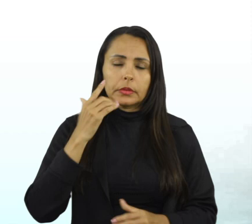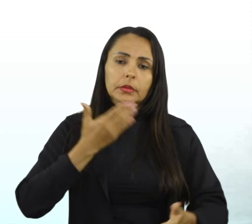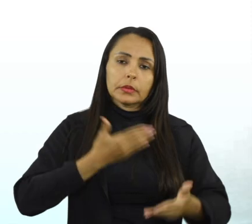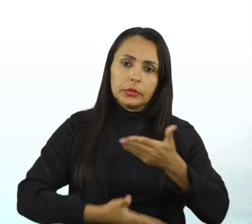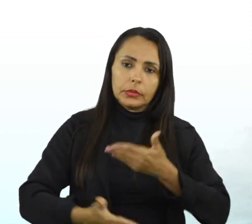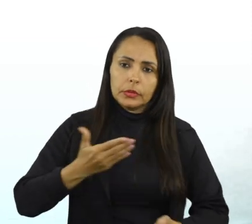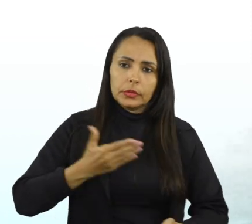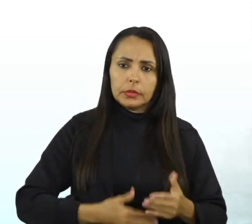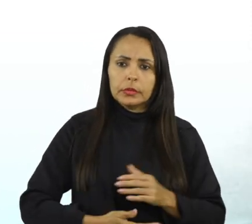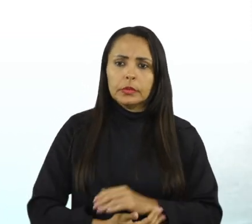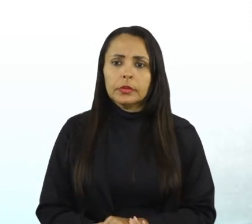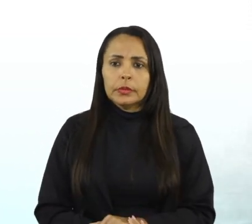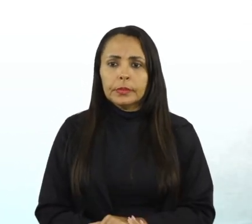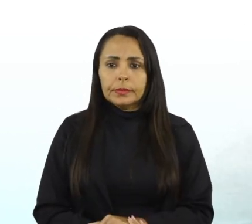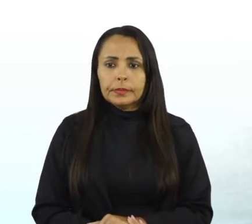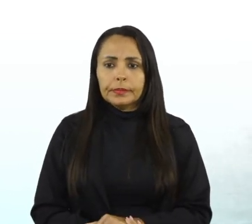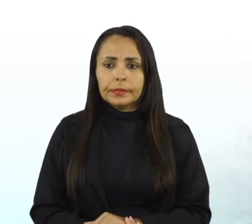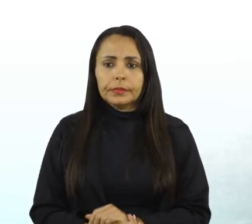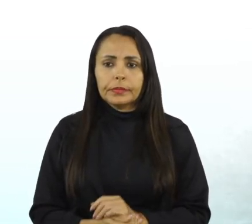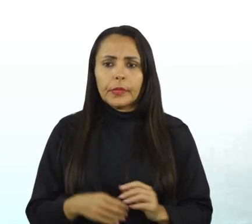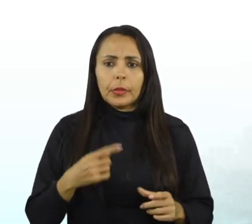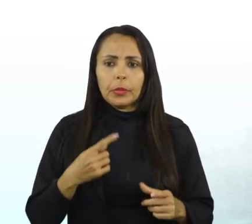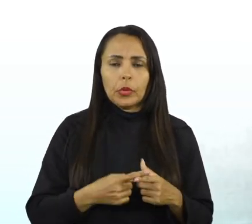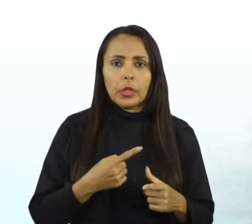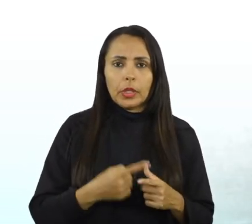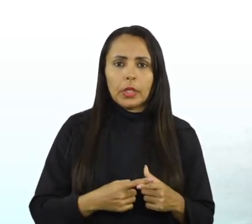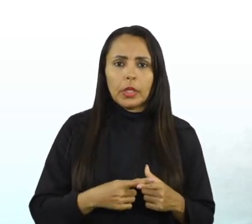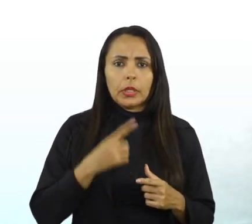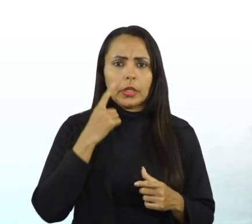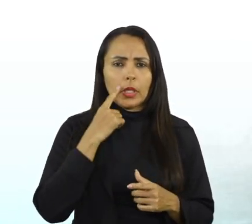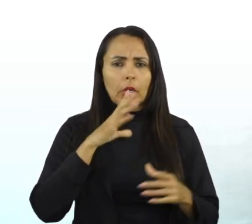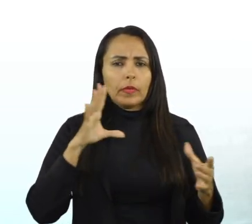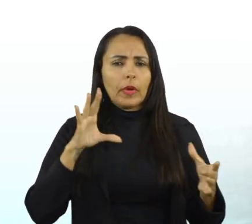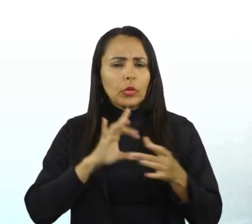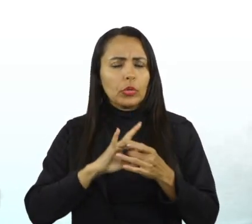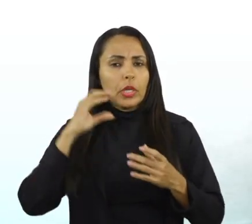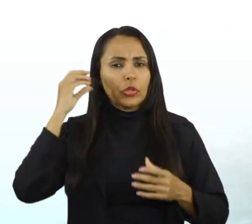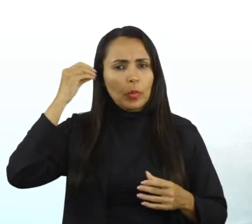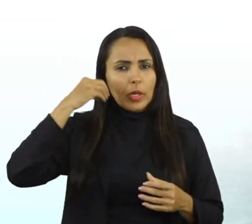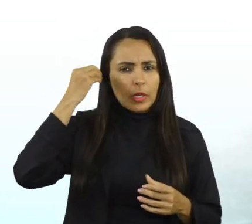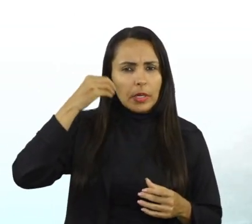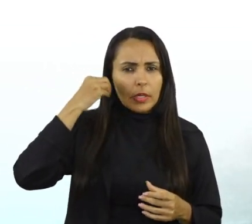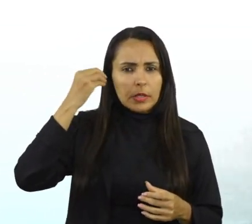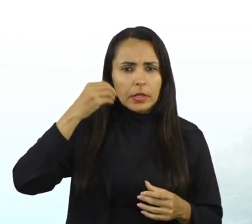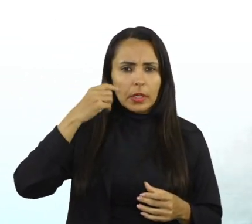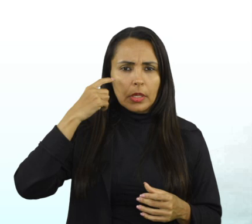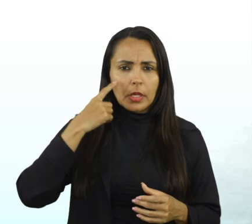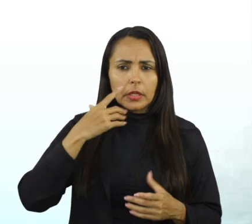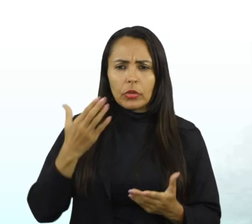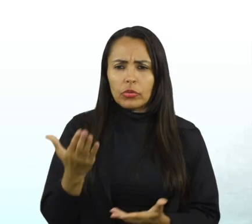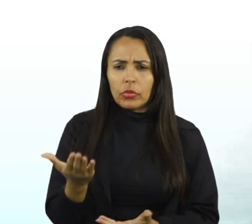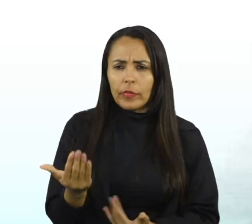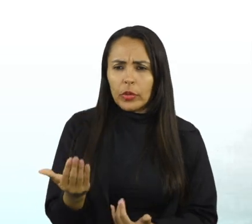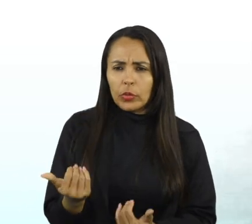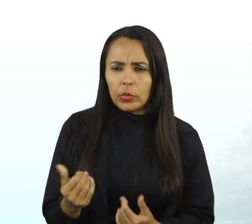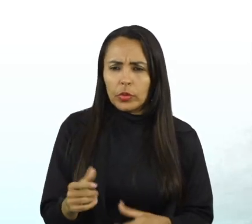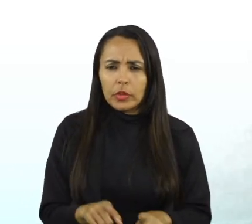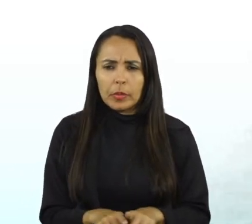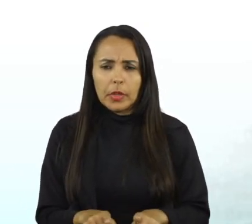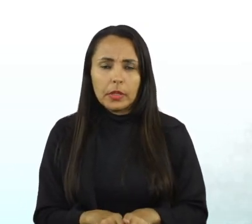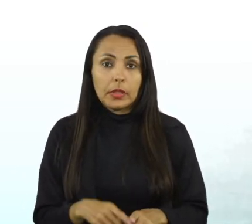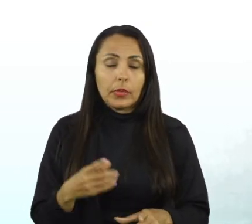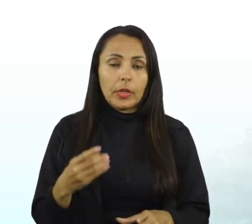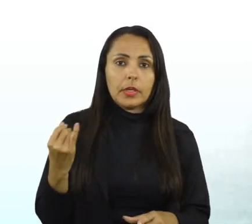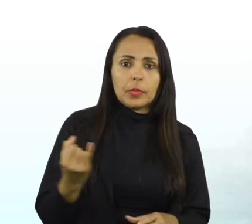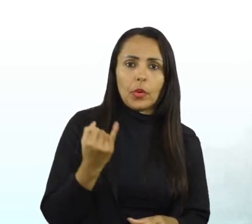interação, certo? Por quê? Porque vai unir a questão da experiência e da juventude com novidades. Então é